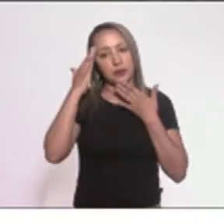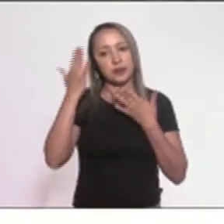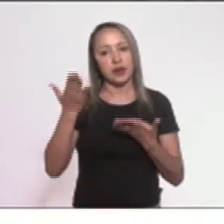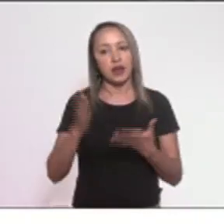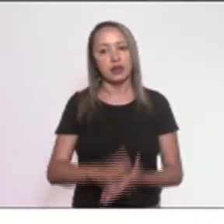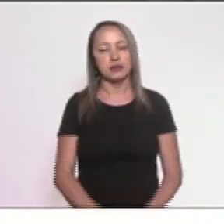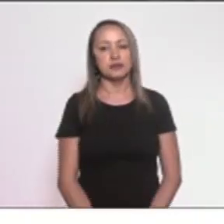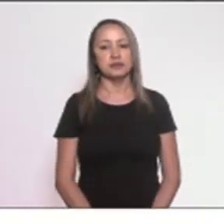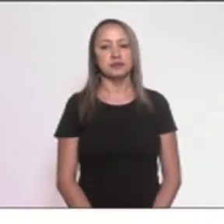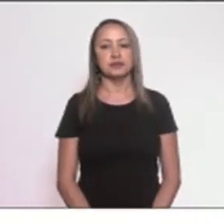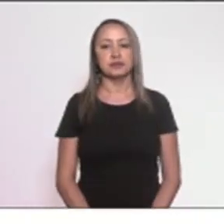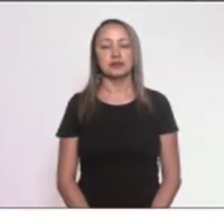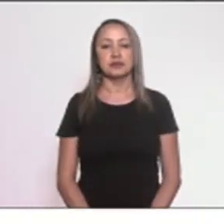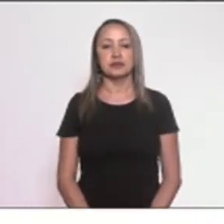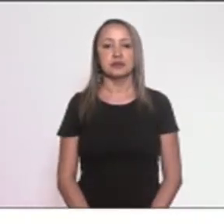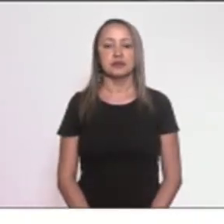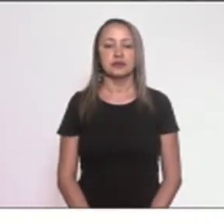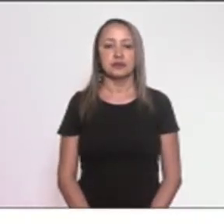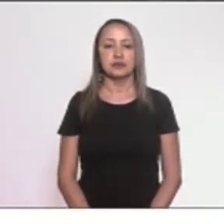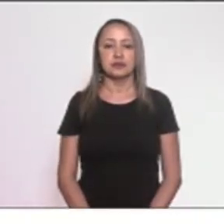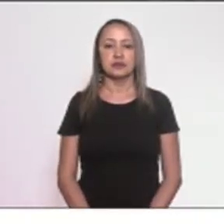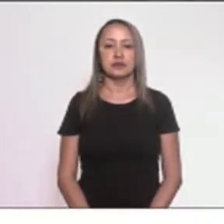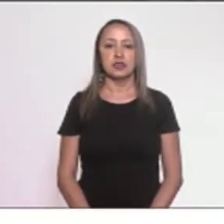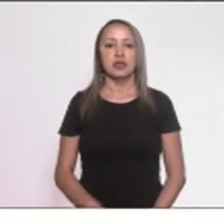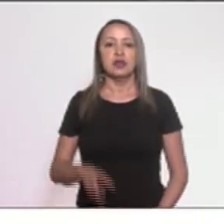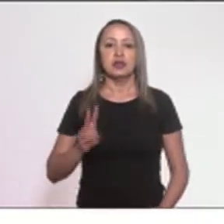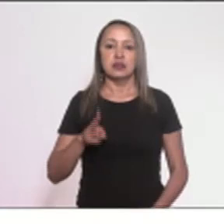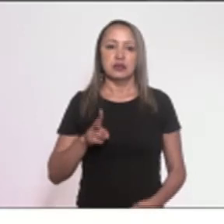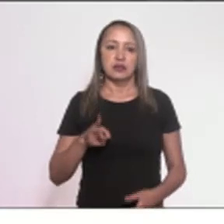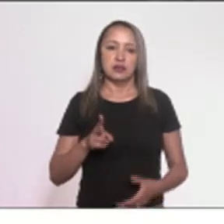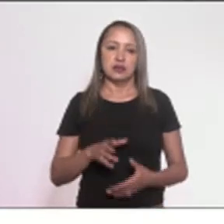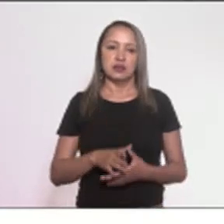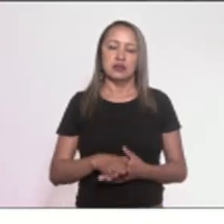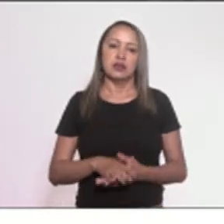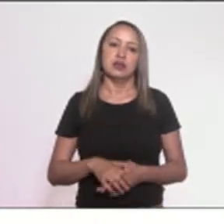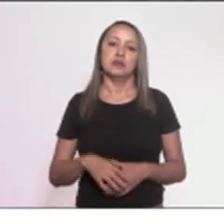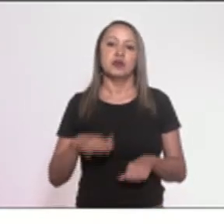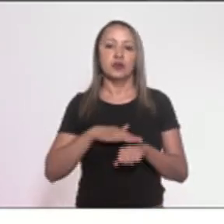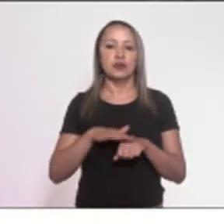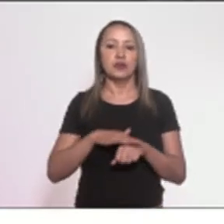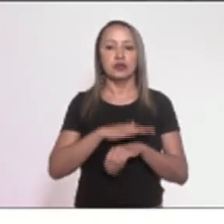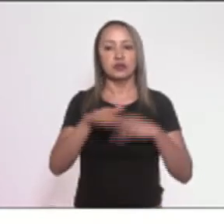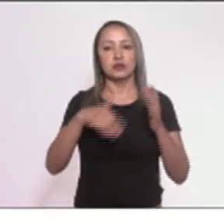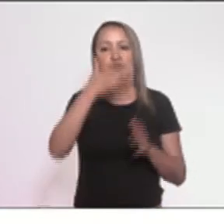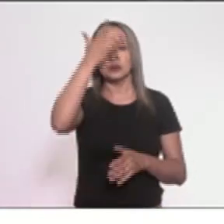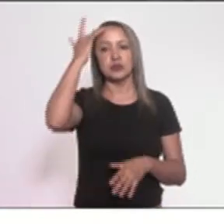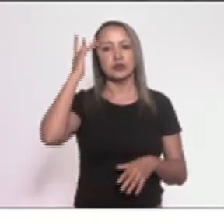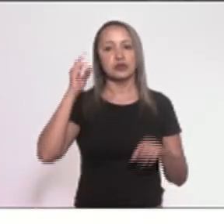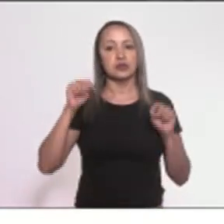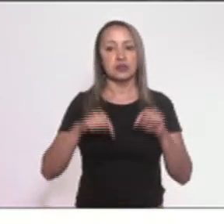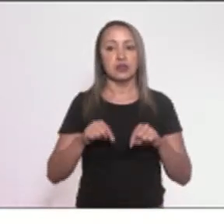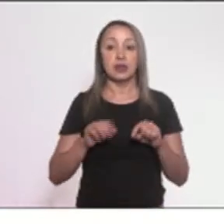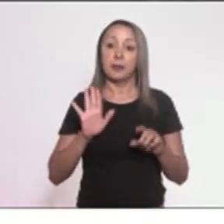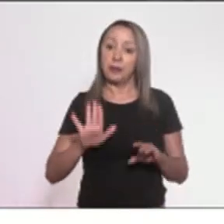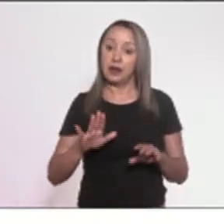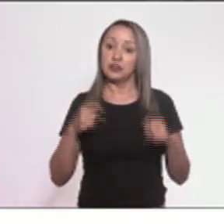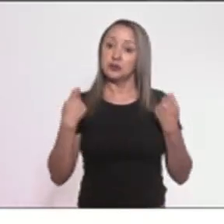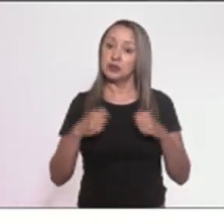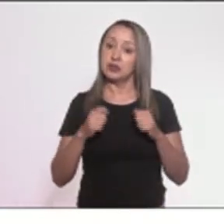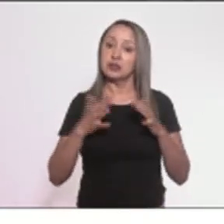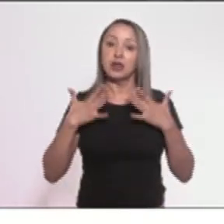de ofício. Aqui, ó, eu sempre atendo muito bem todos os parlamentares aqui. Só tem que ter calma.